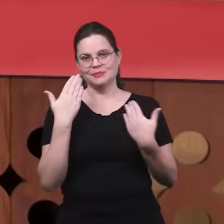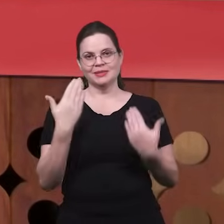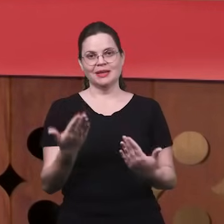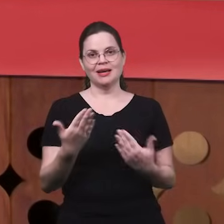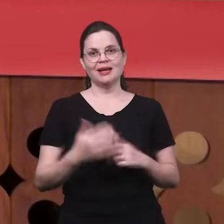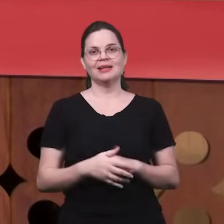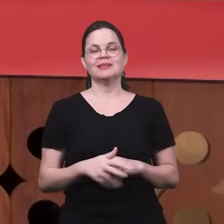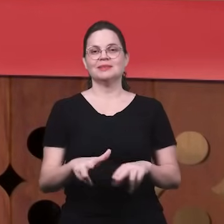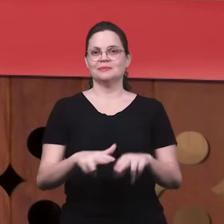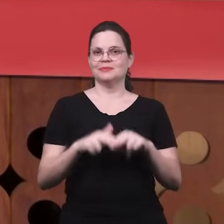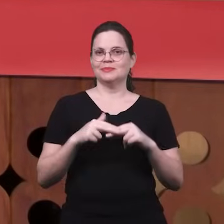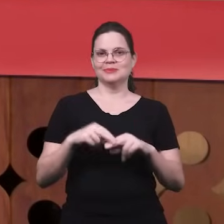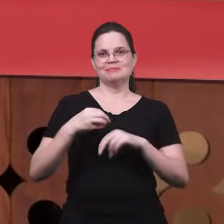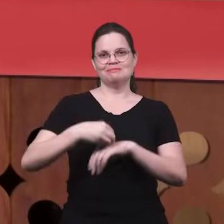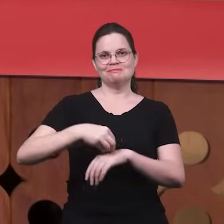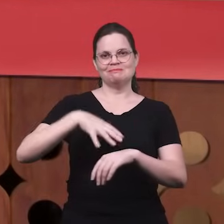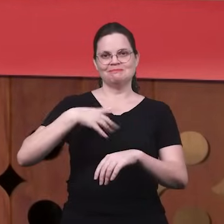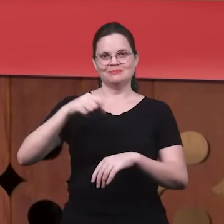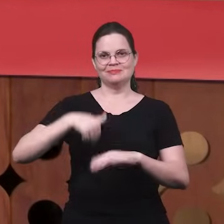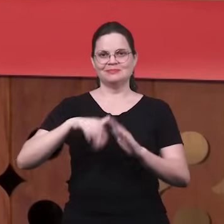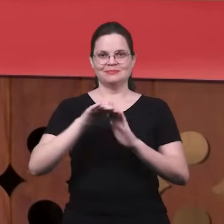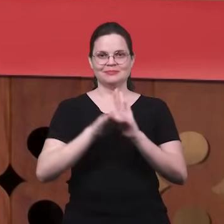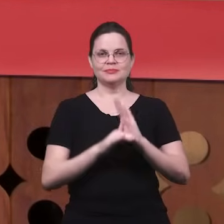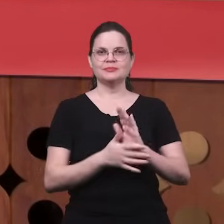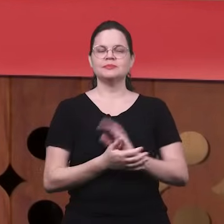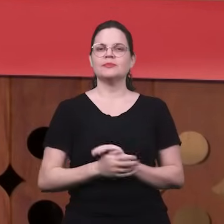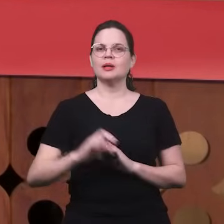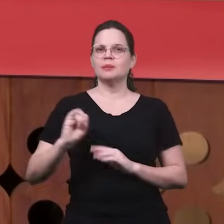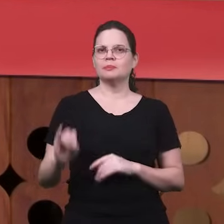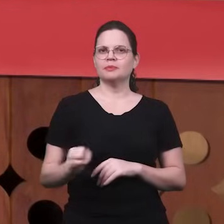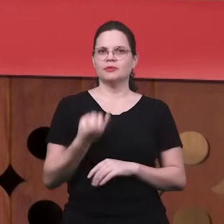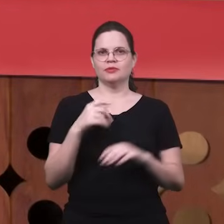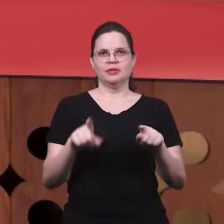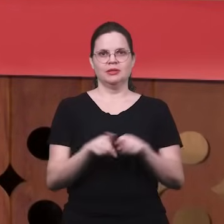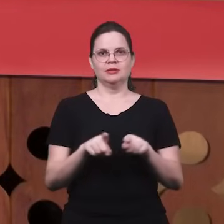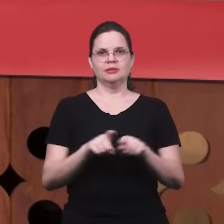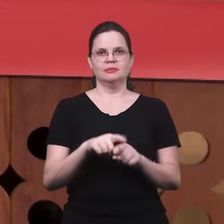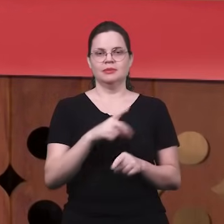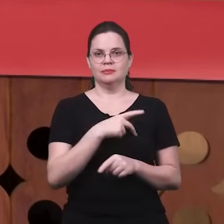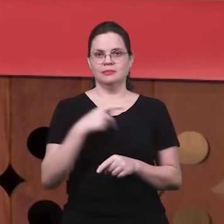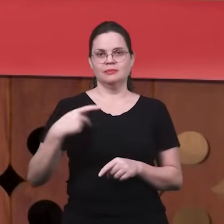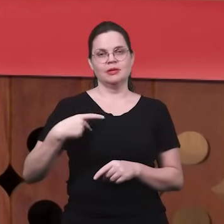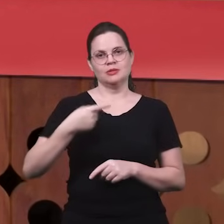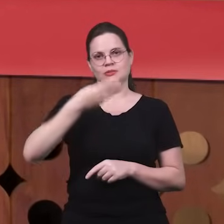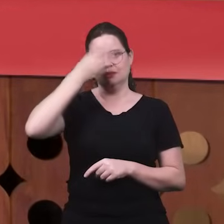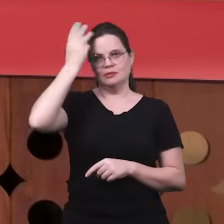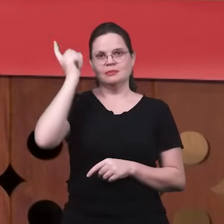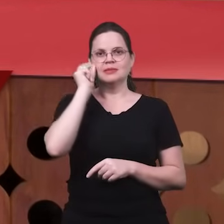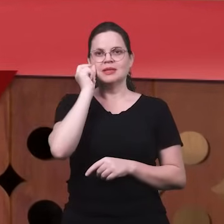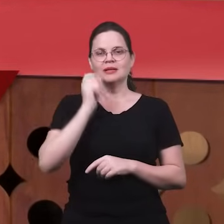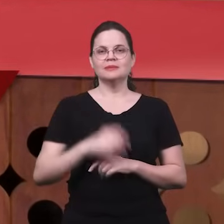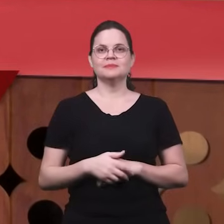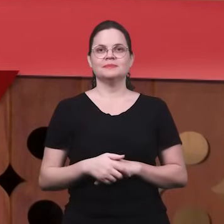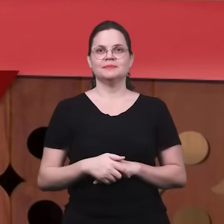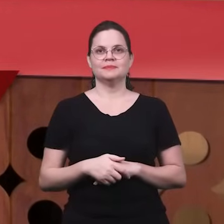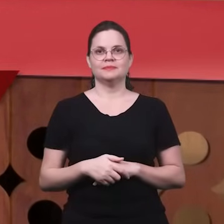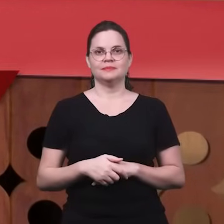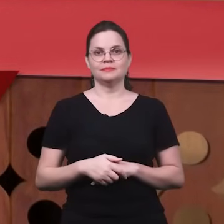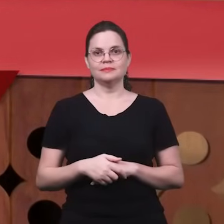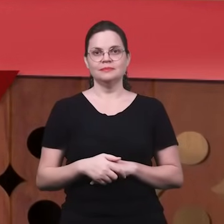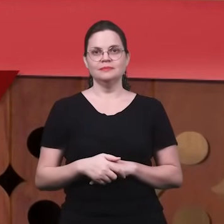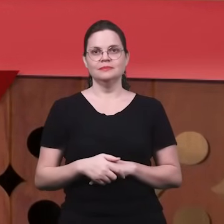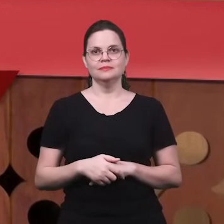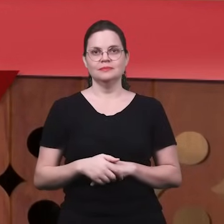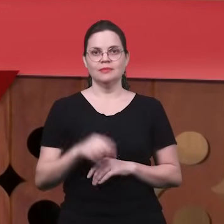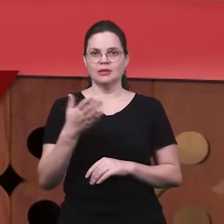essa contribuição aqui no programa. E aproveitando o pastor Marcelo, que fala também nossos seminários,